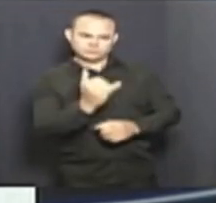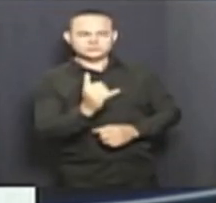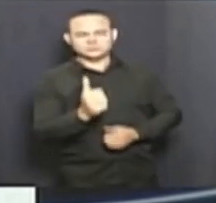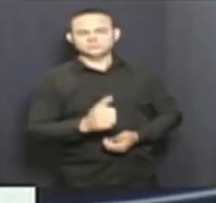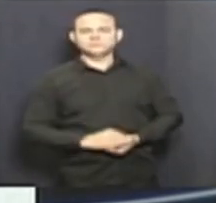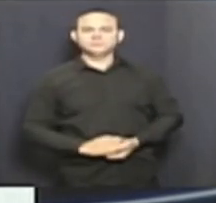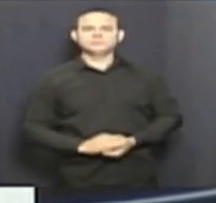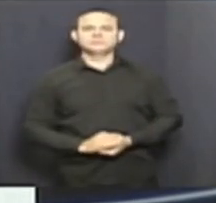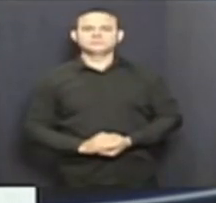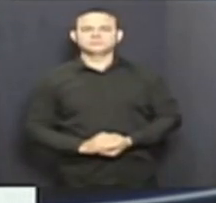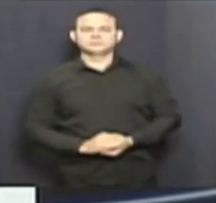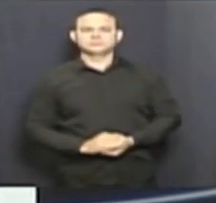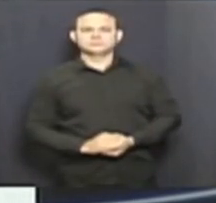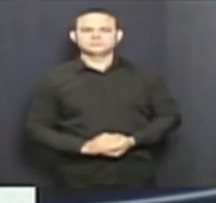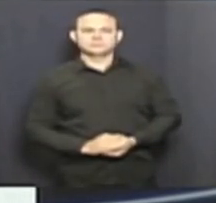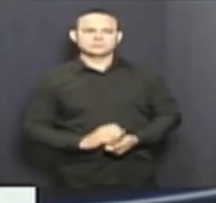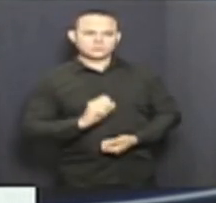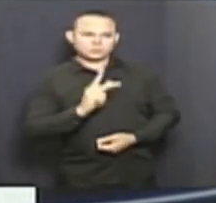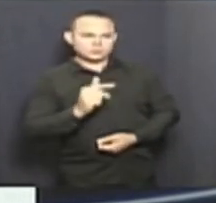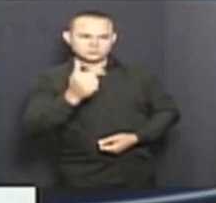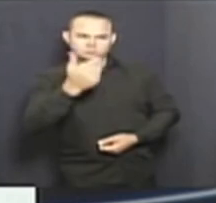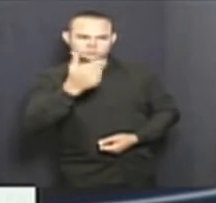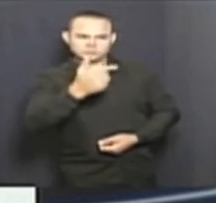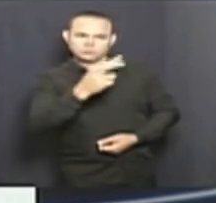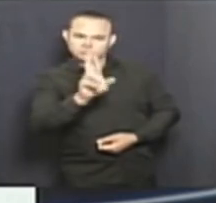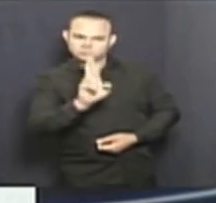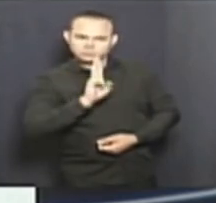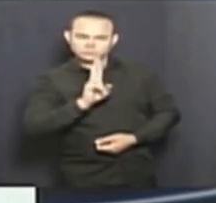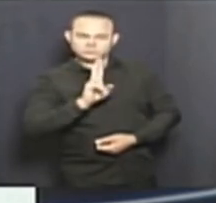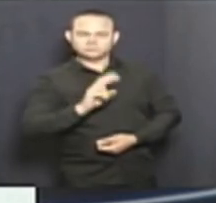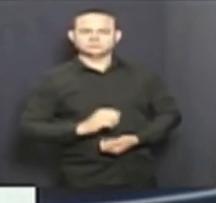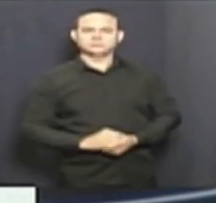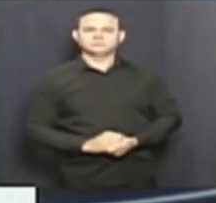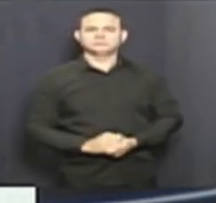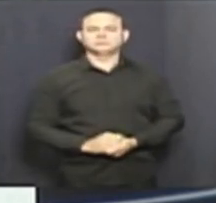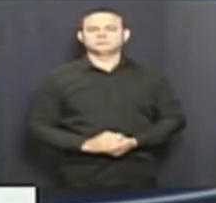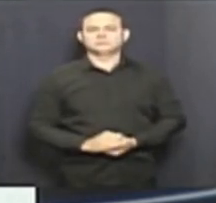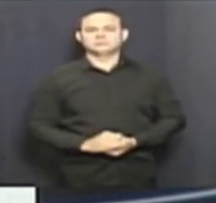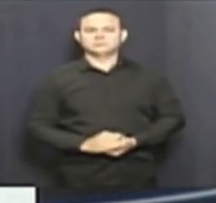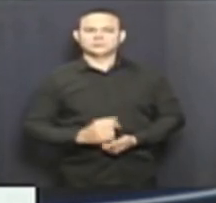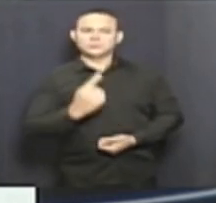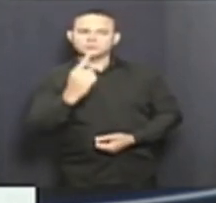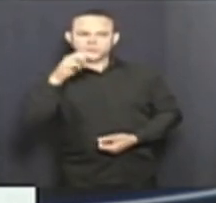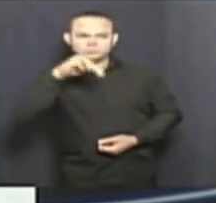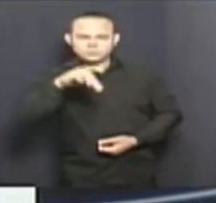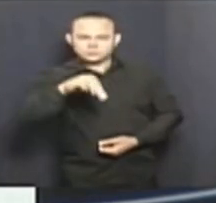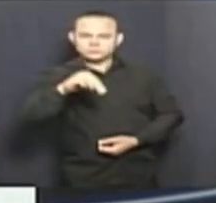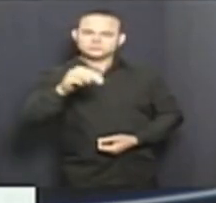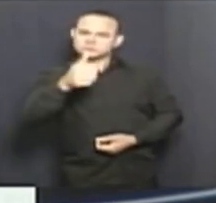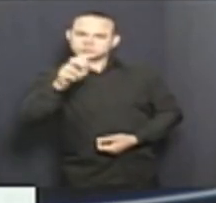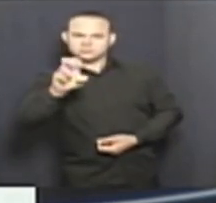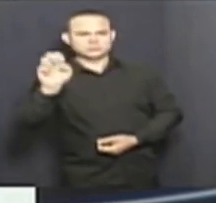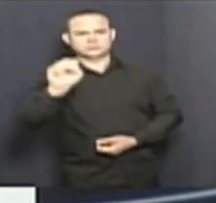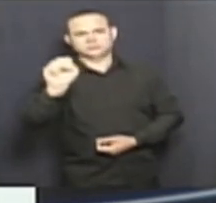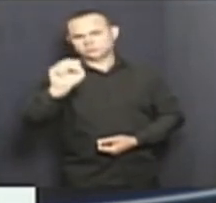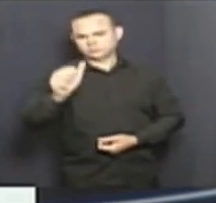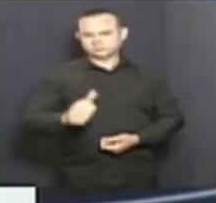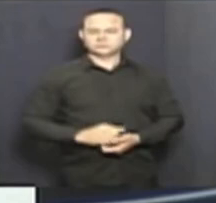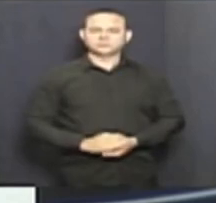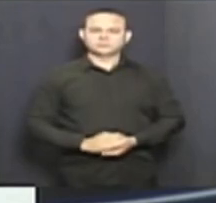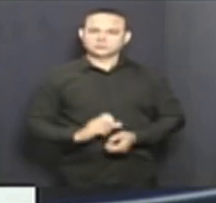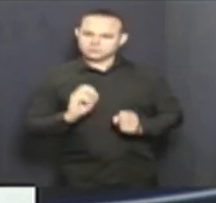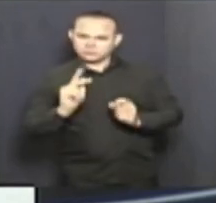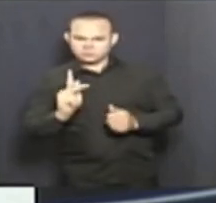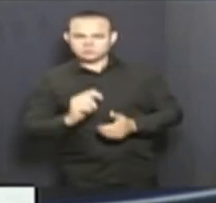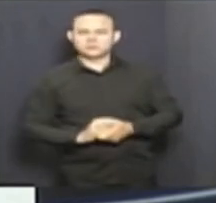tempo resposta dois minutos o aviso é um minuto e 15 segundos ok isso até